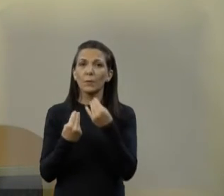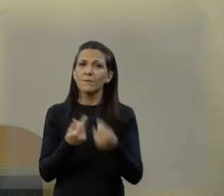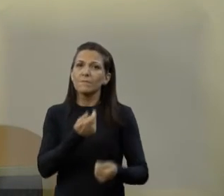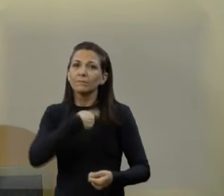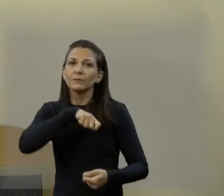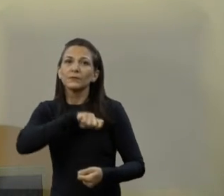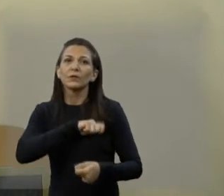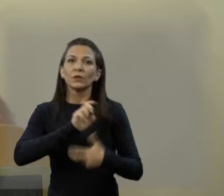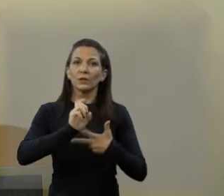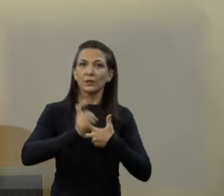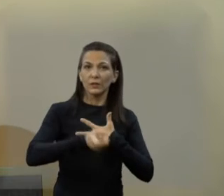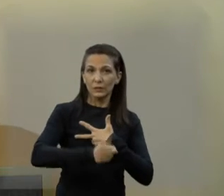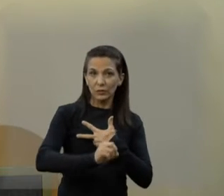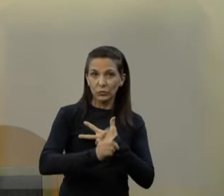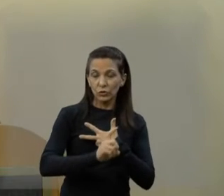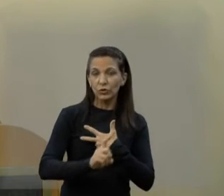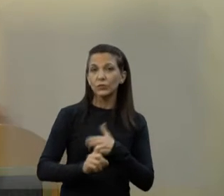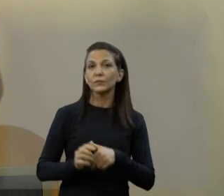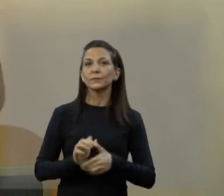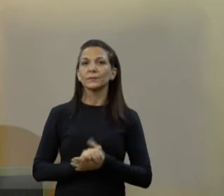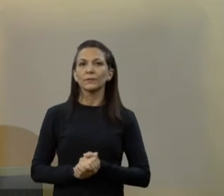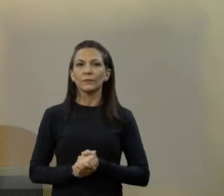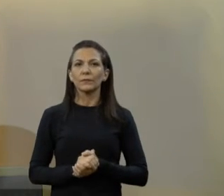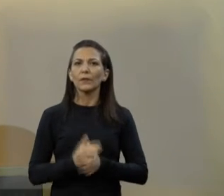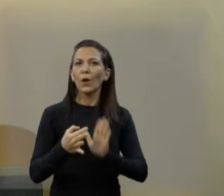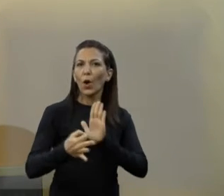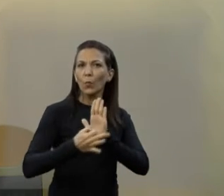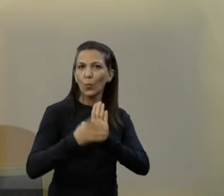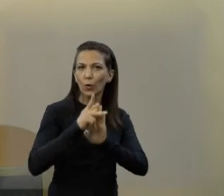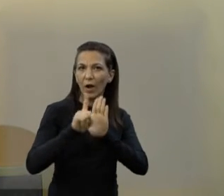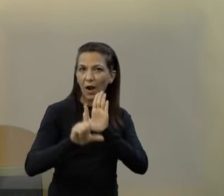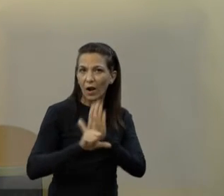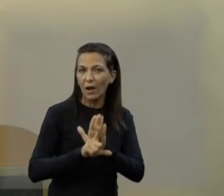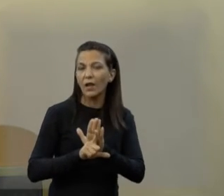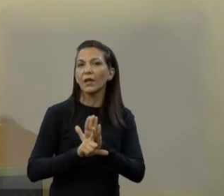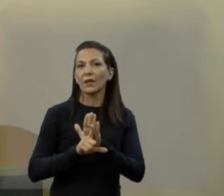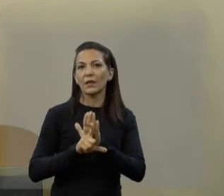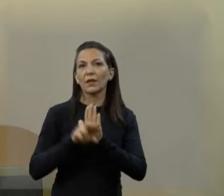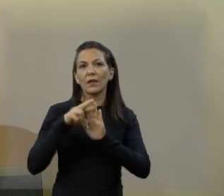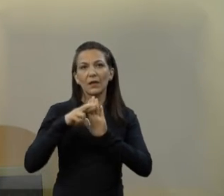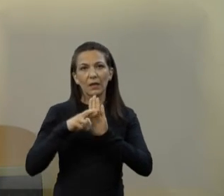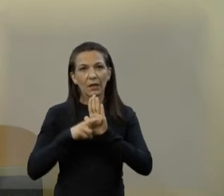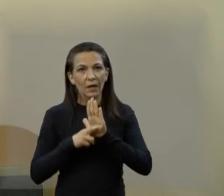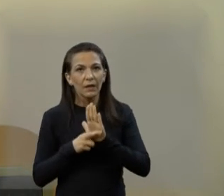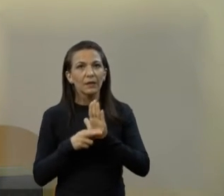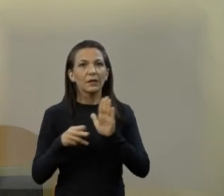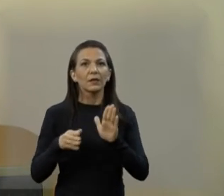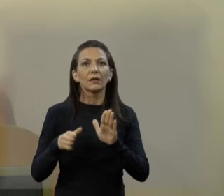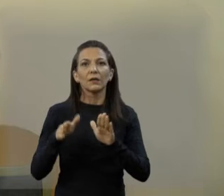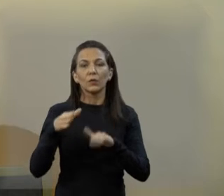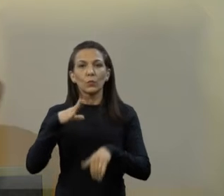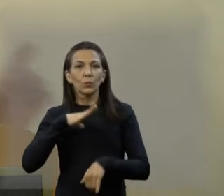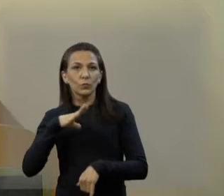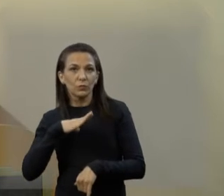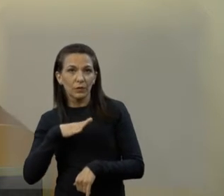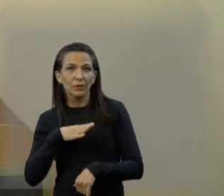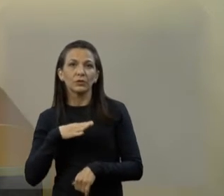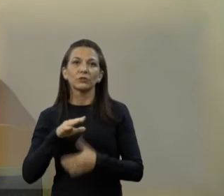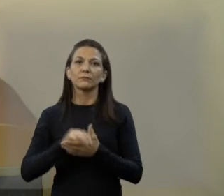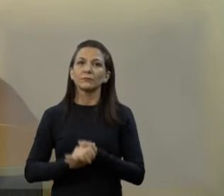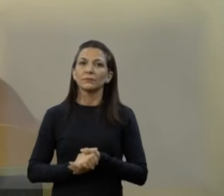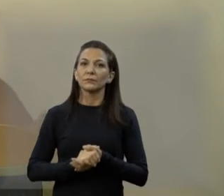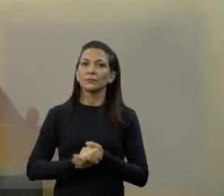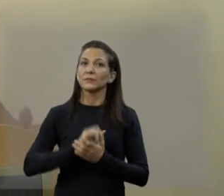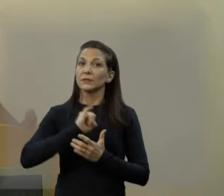fiscalizando o poder executivo propondo projetos de lei para regular as relações no município desde que